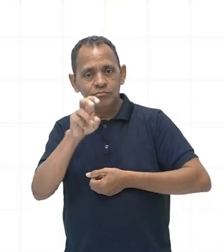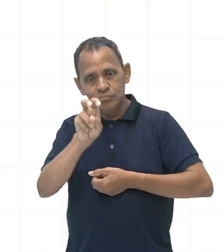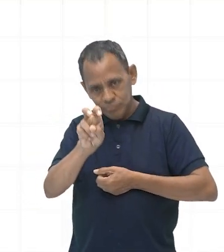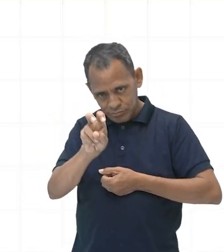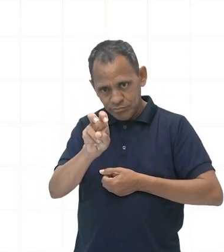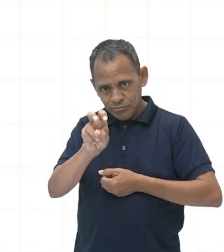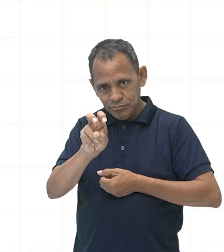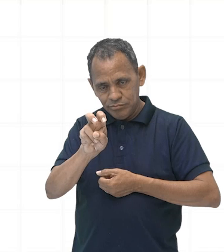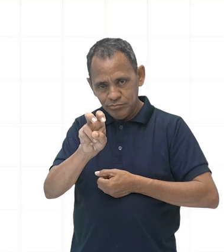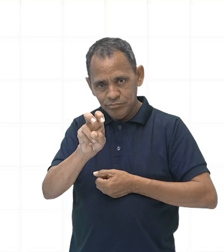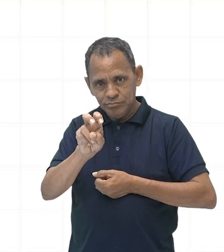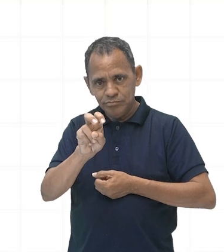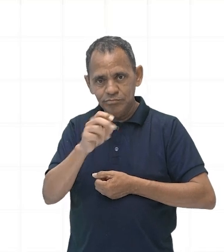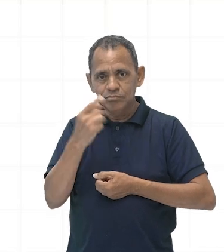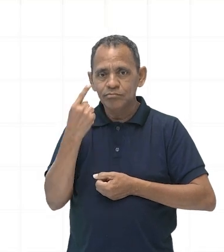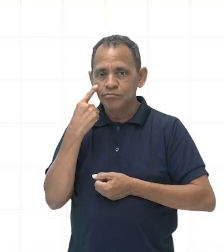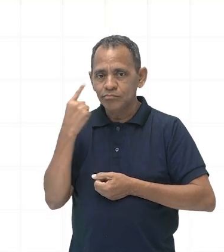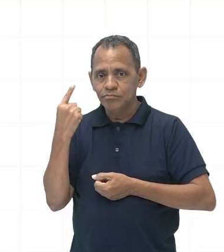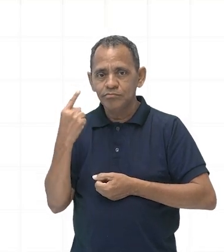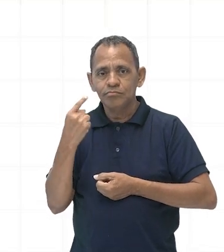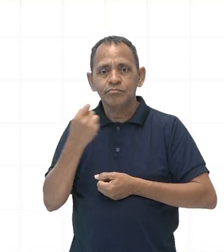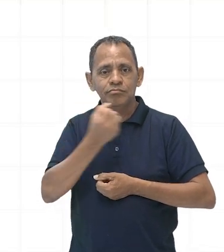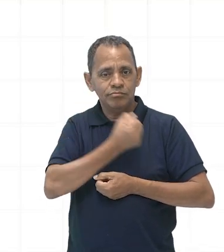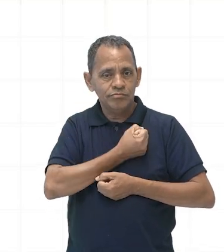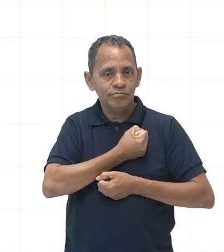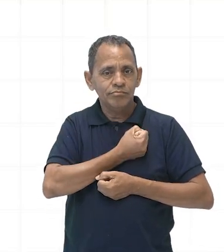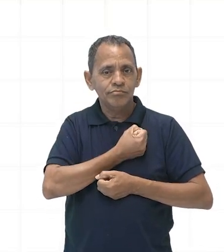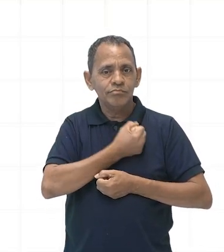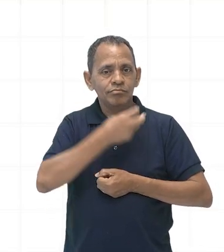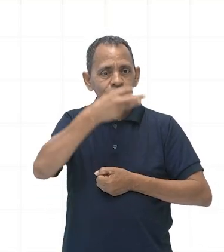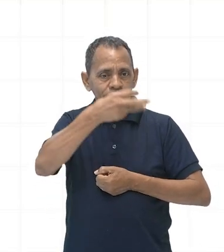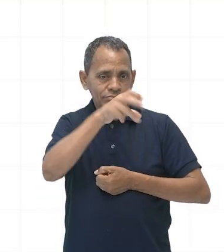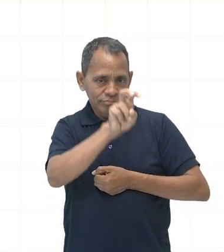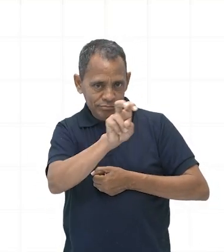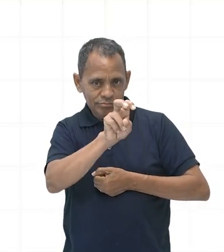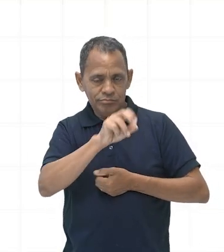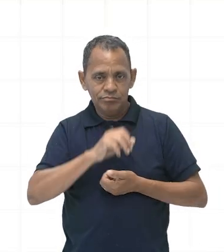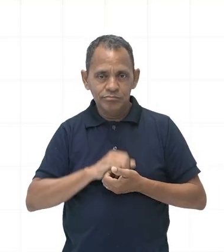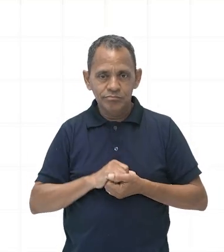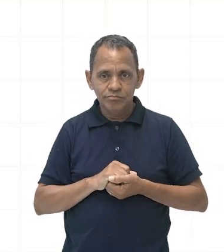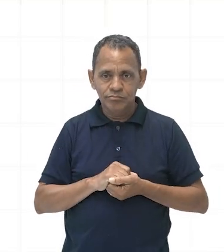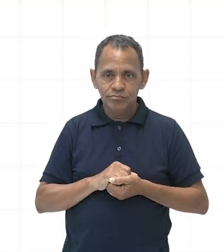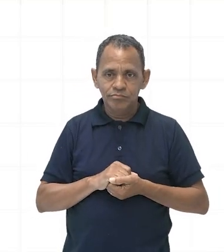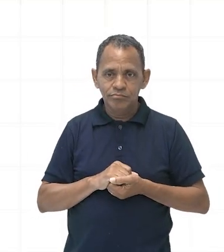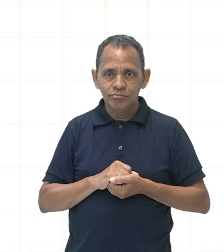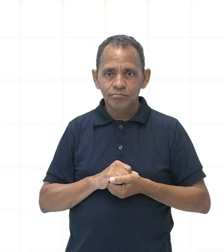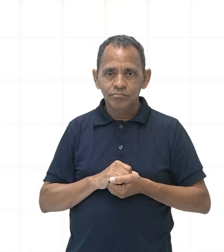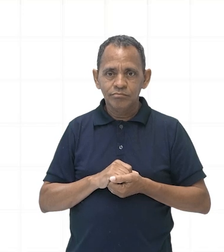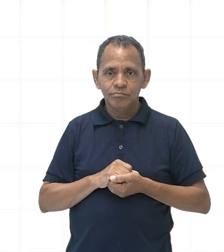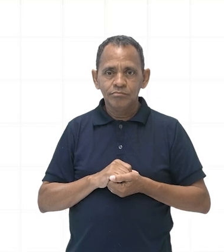Opa, 35 é o primeiro número que está aparecendo na questão. Como esse 35 é de